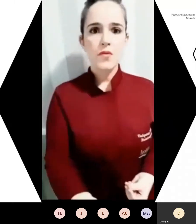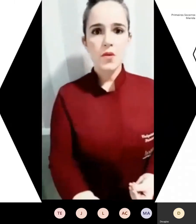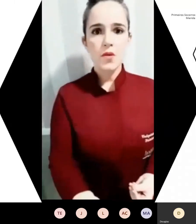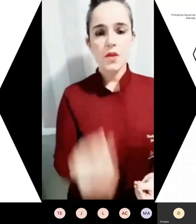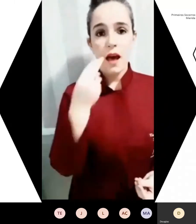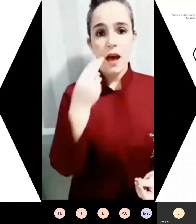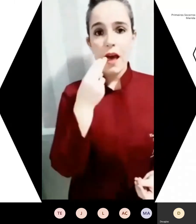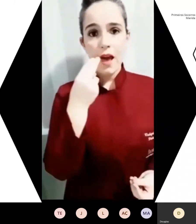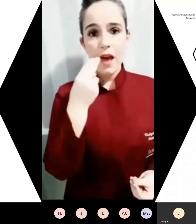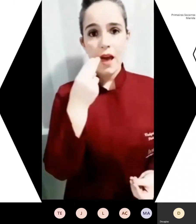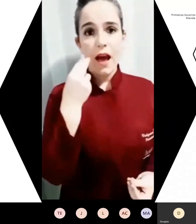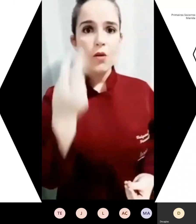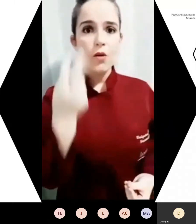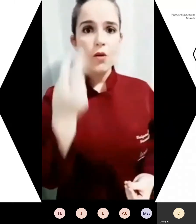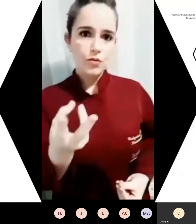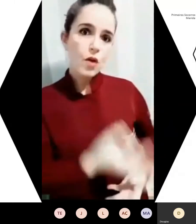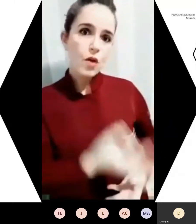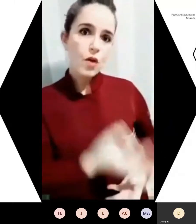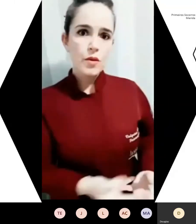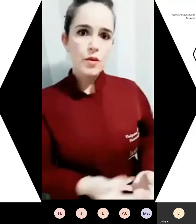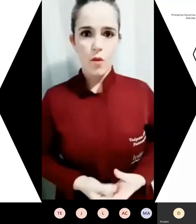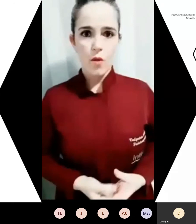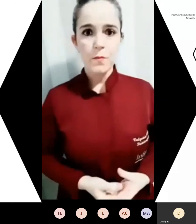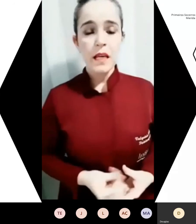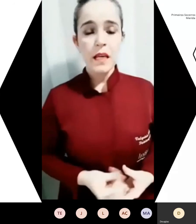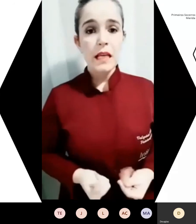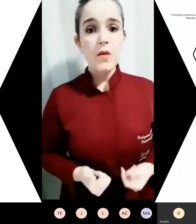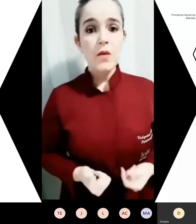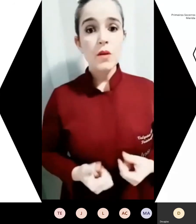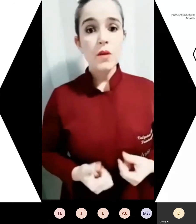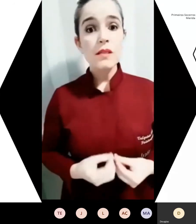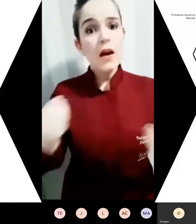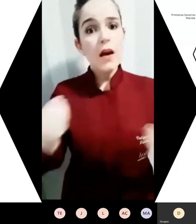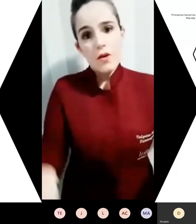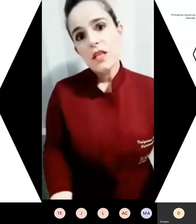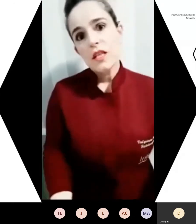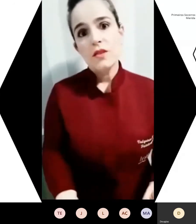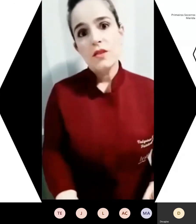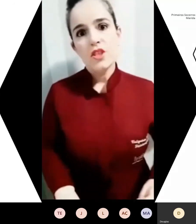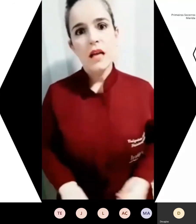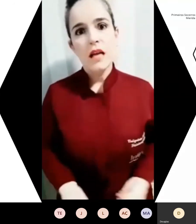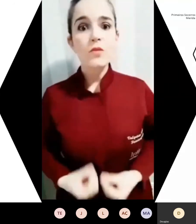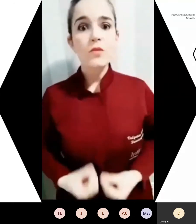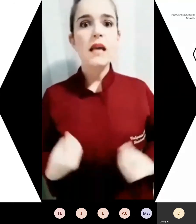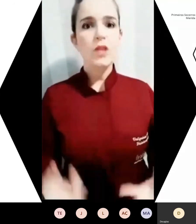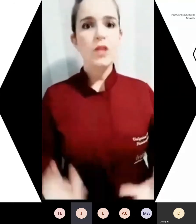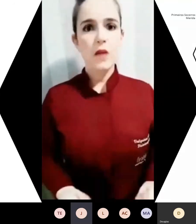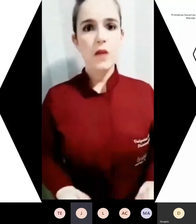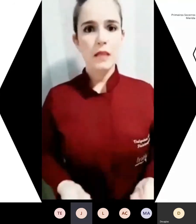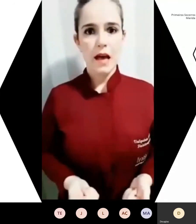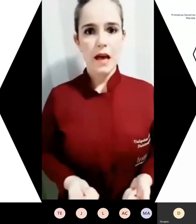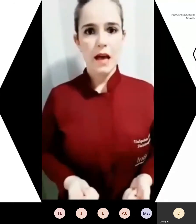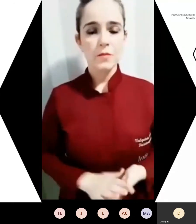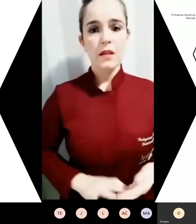conseguimos ver o vírus a olho nu, só com o microscópio. Então, eu não sei onde esse vírus está, eu não sei o